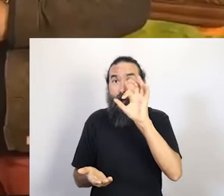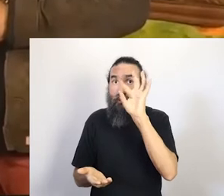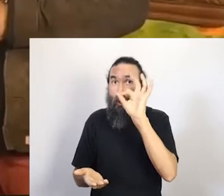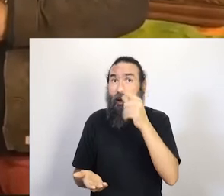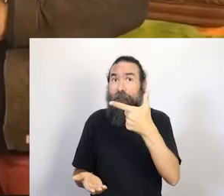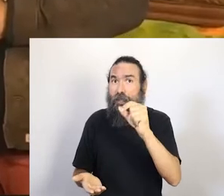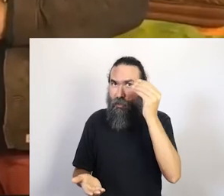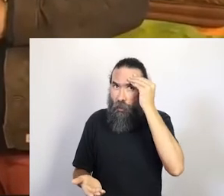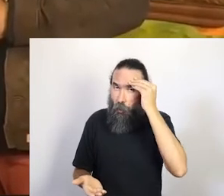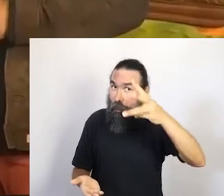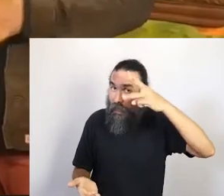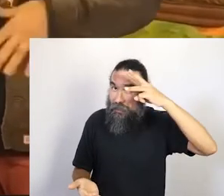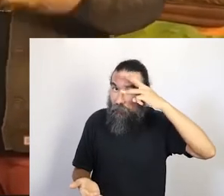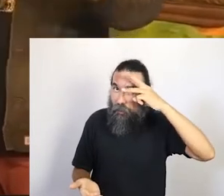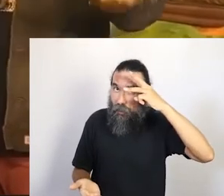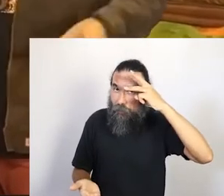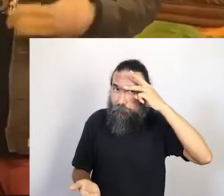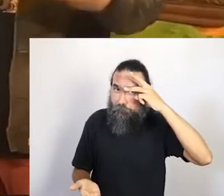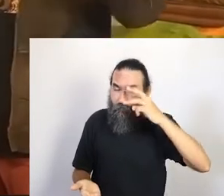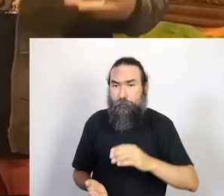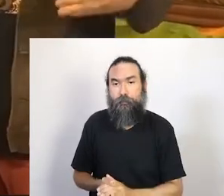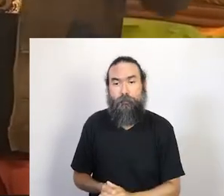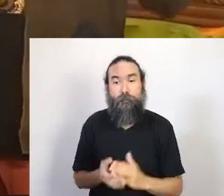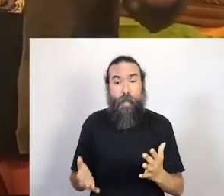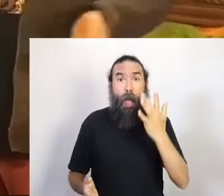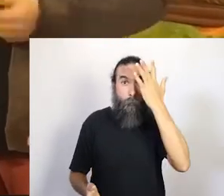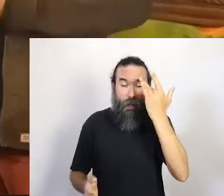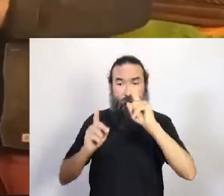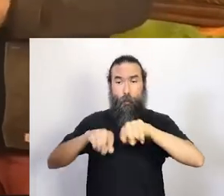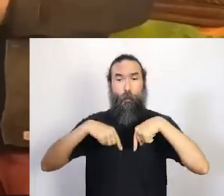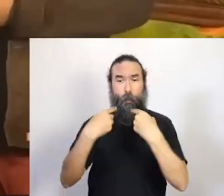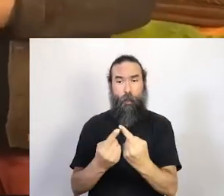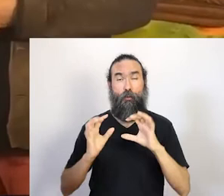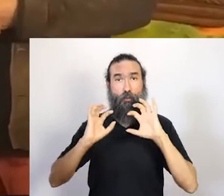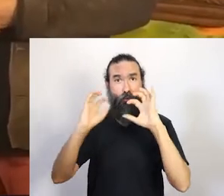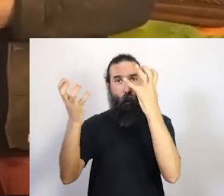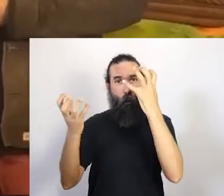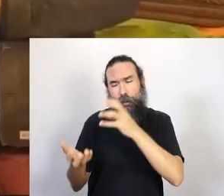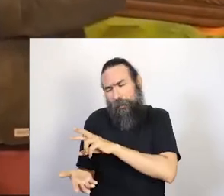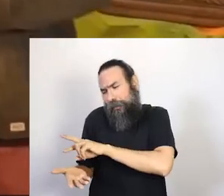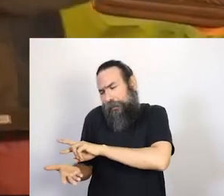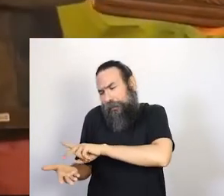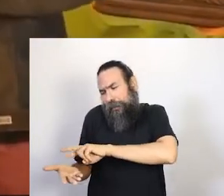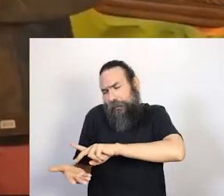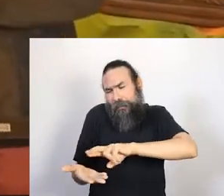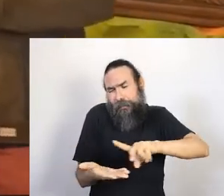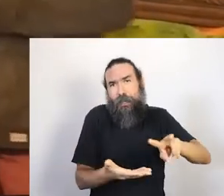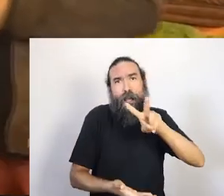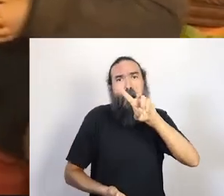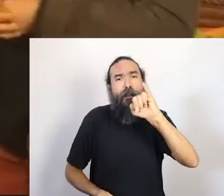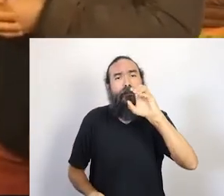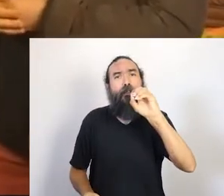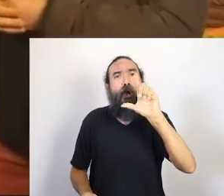aí, segunda-feira. E amanhã a gente vai ter esse A Reunir com tantos violeiros, João Arruda, Kátia Teixeira, Paulo